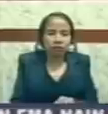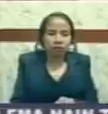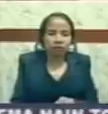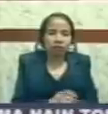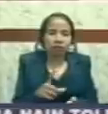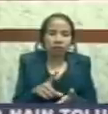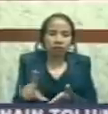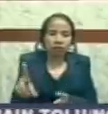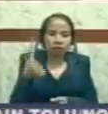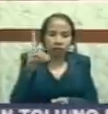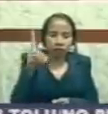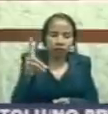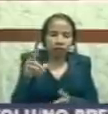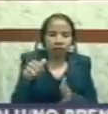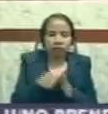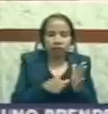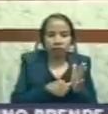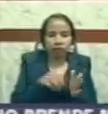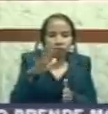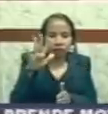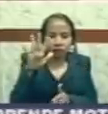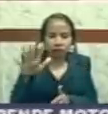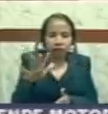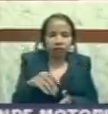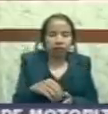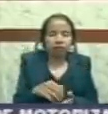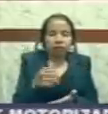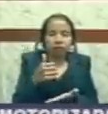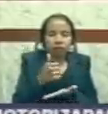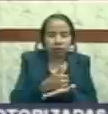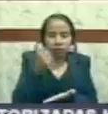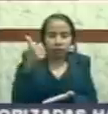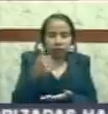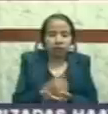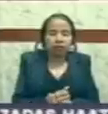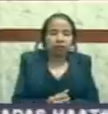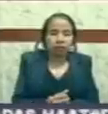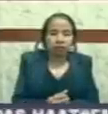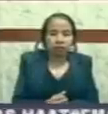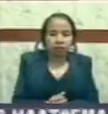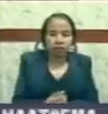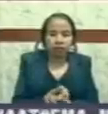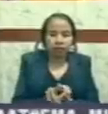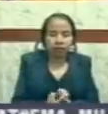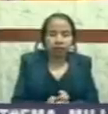A linha D, artigo 5º, aprovado. Passa.